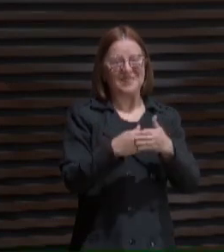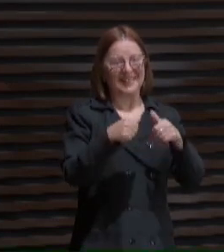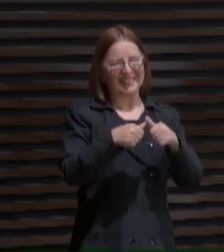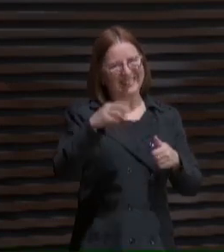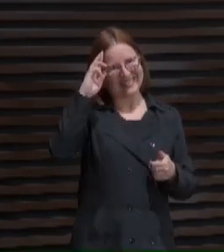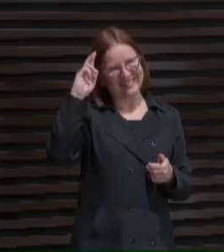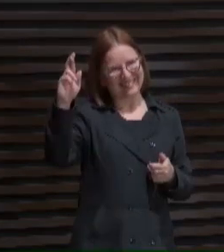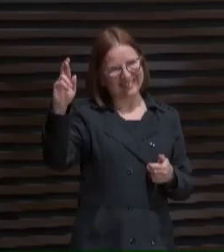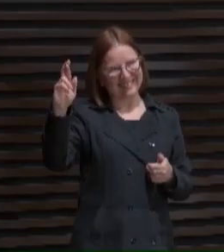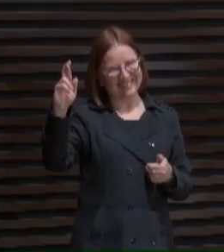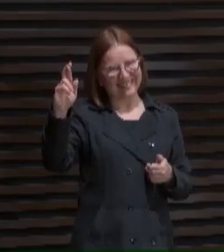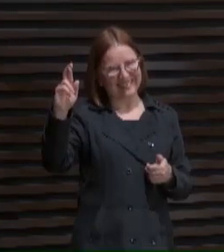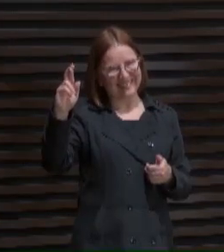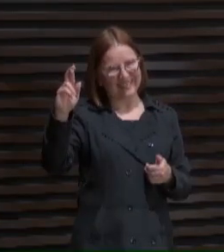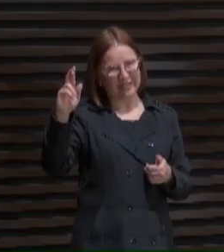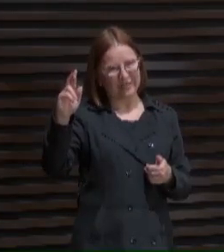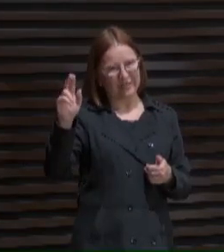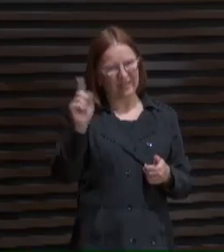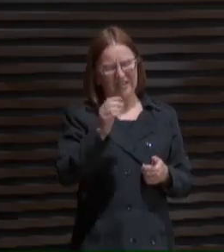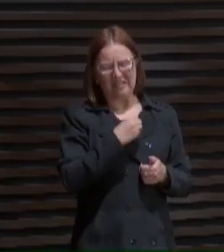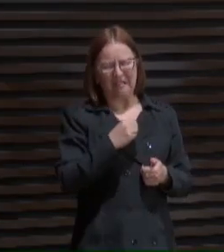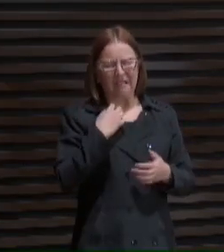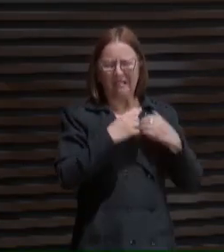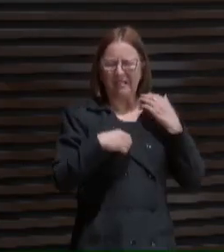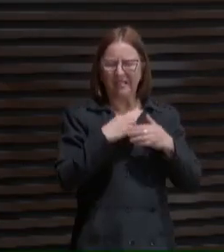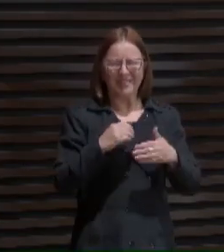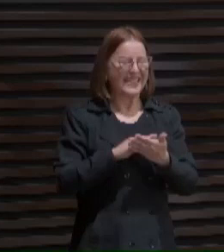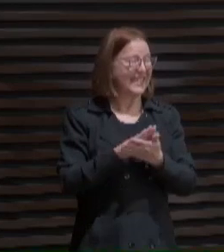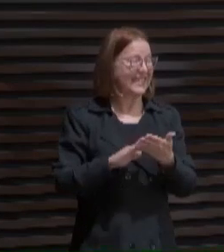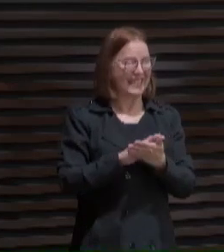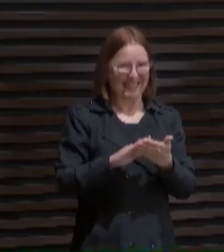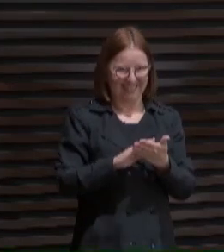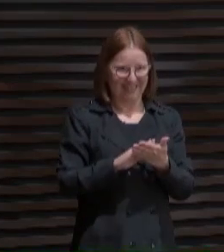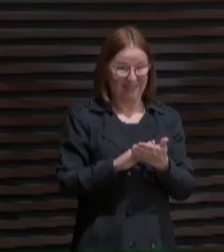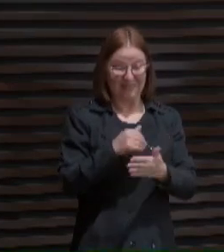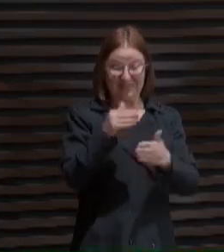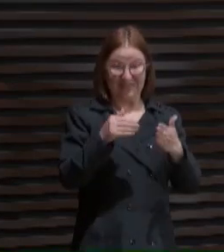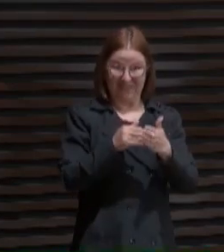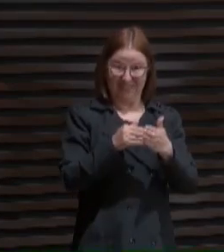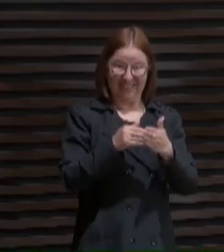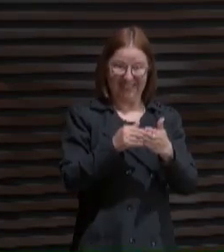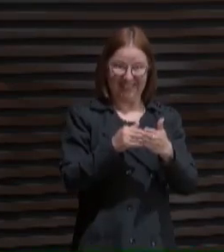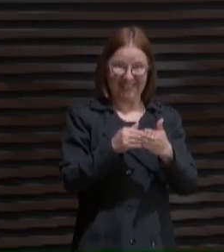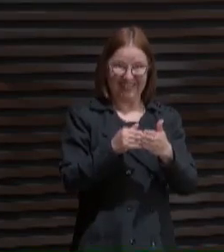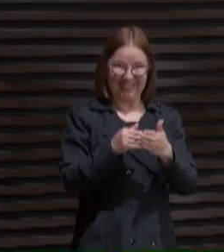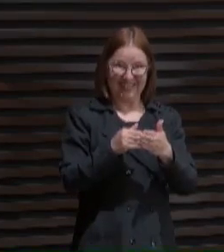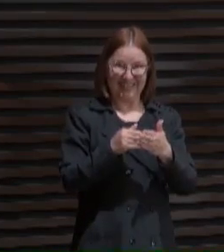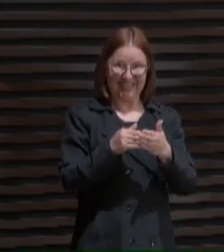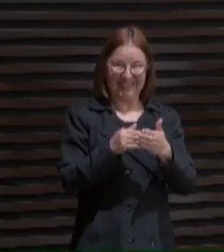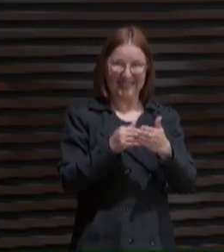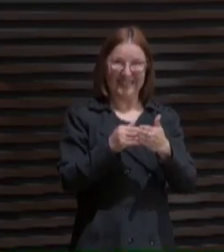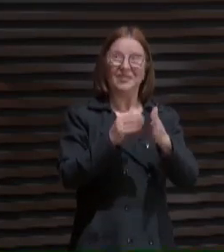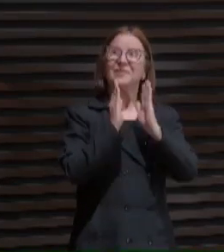Senhor. Não andeis ansiosos de coisa alguma. Em tudo, porém, sejam conhecidas diante